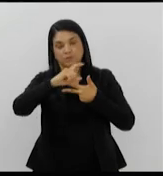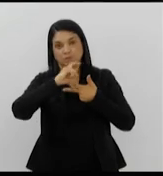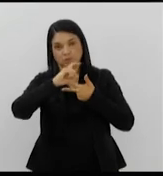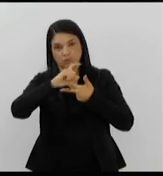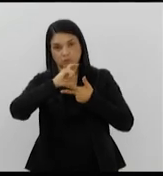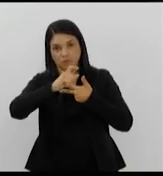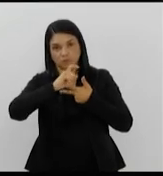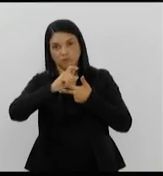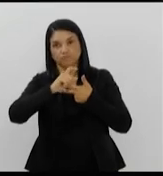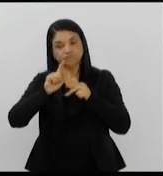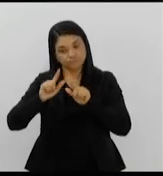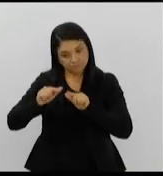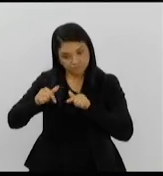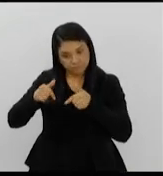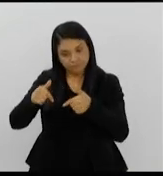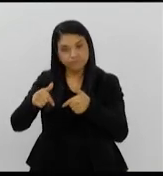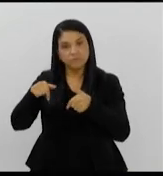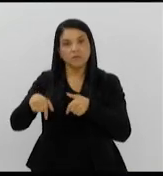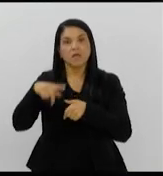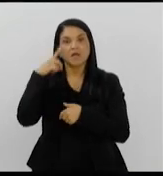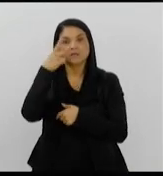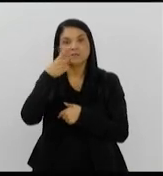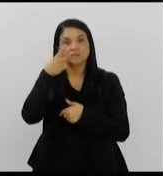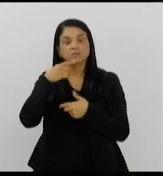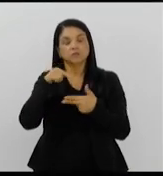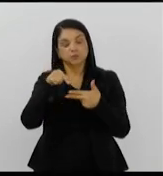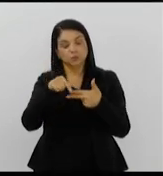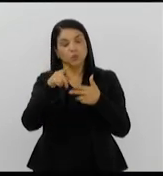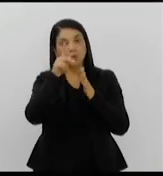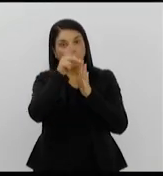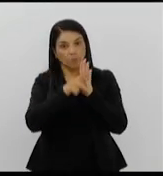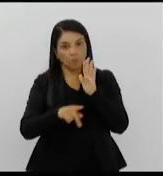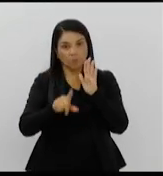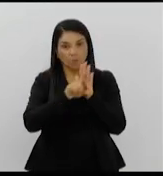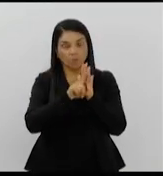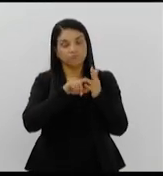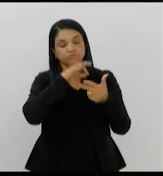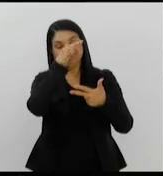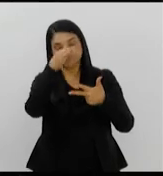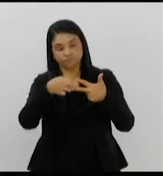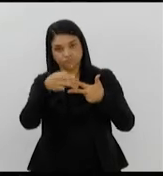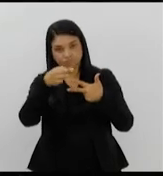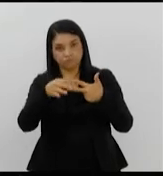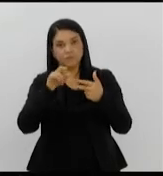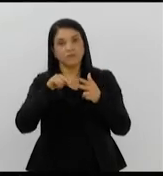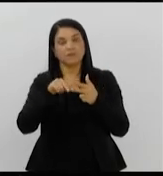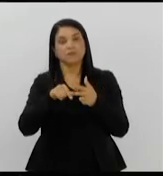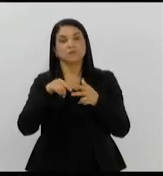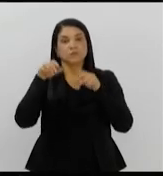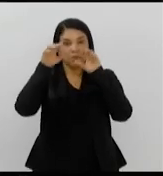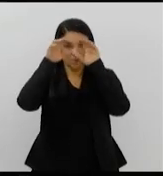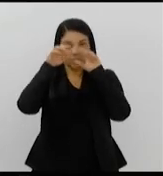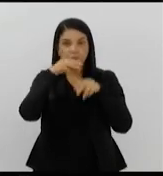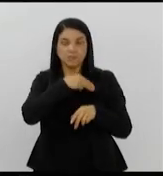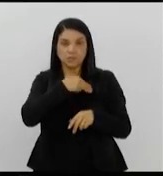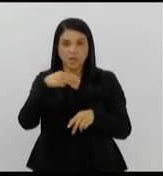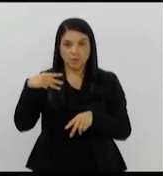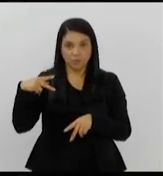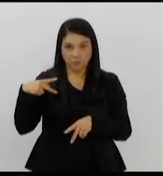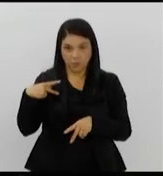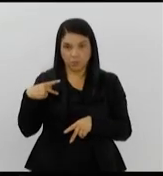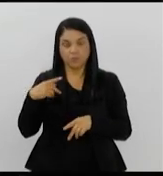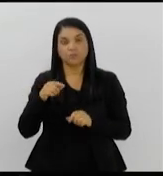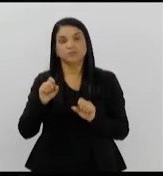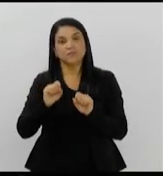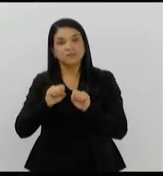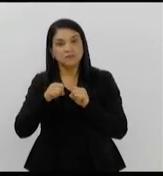do Poder Judiciário, do Ministério Público, da Defensoria,